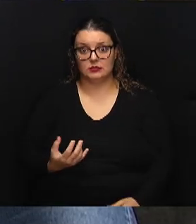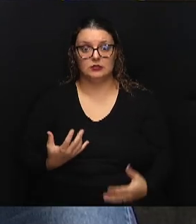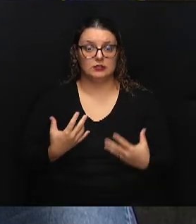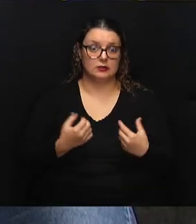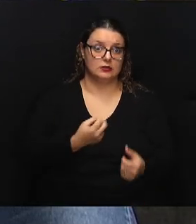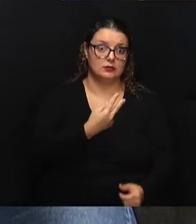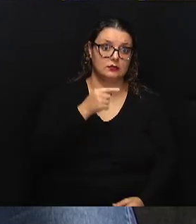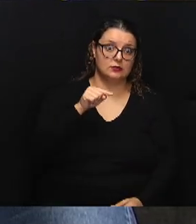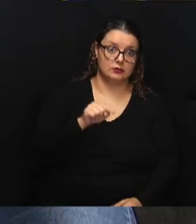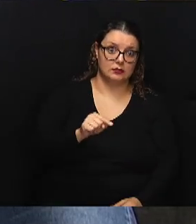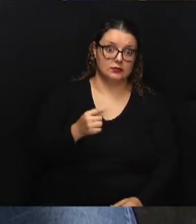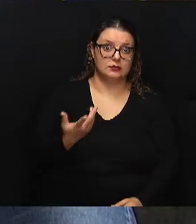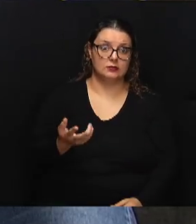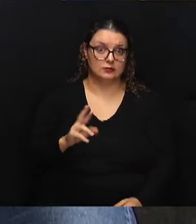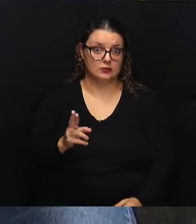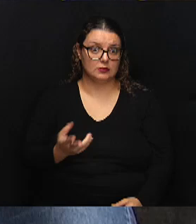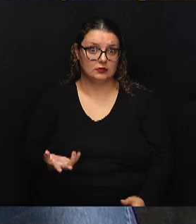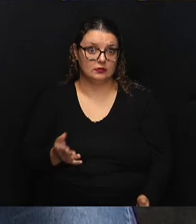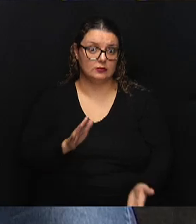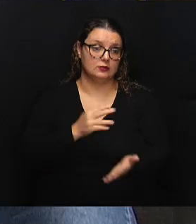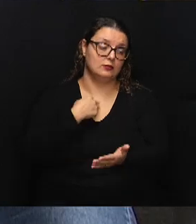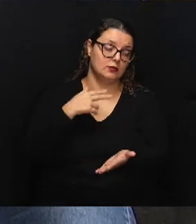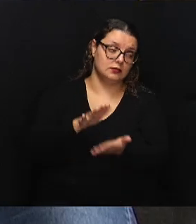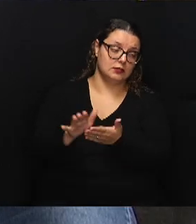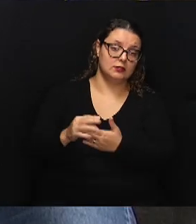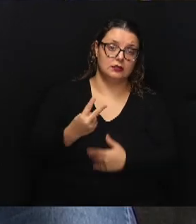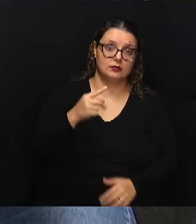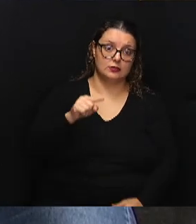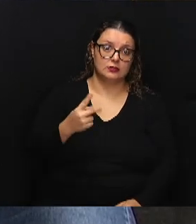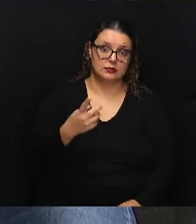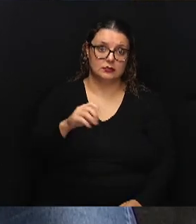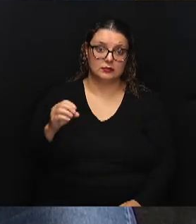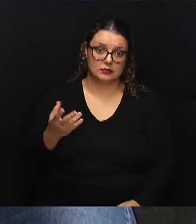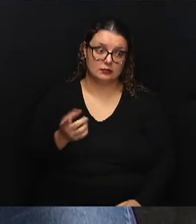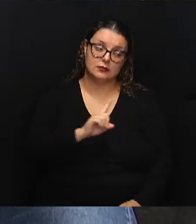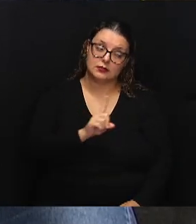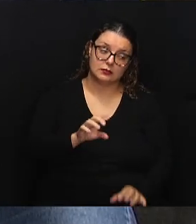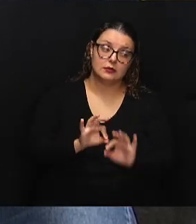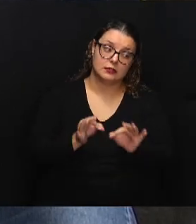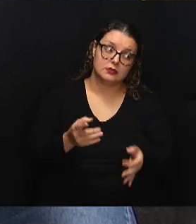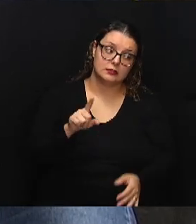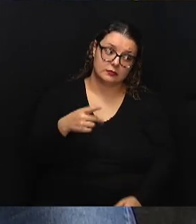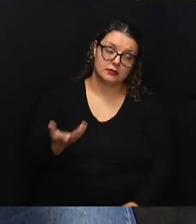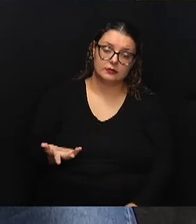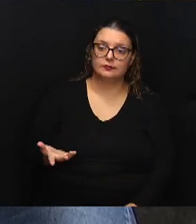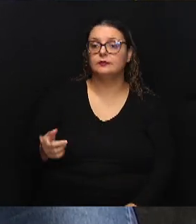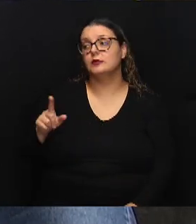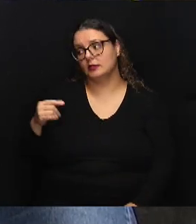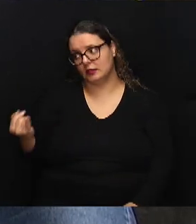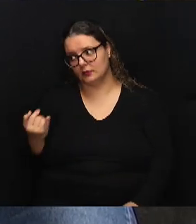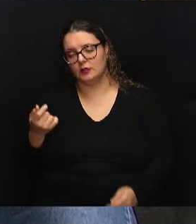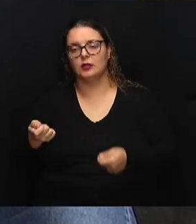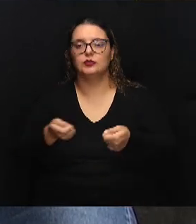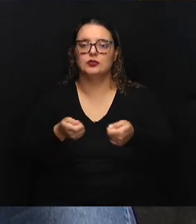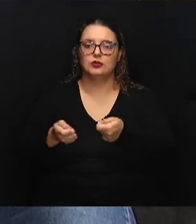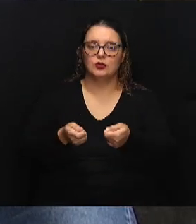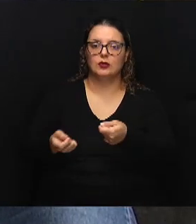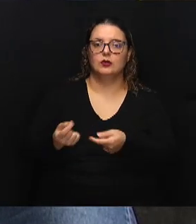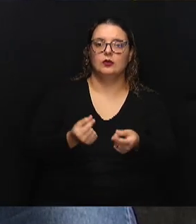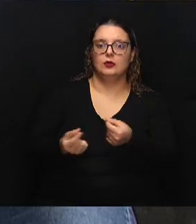2.100. Mas não é tão simples assim, né, Alex? Mas aí que está a importância de um controle